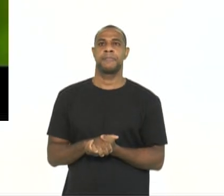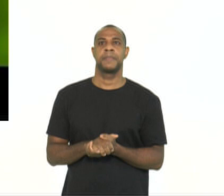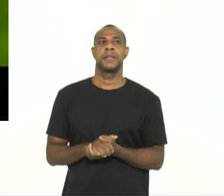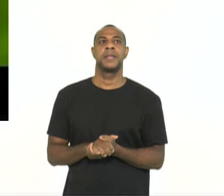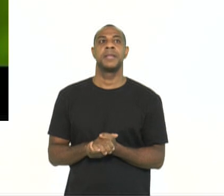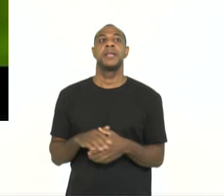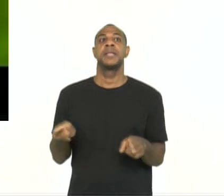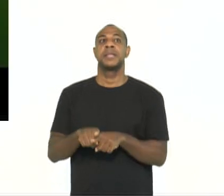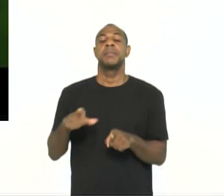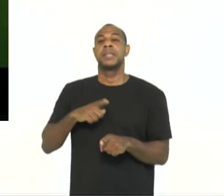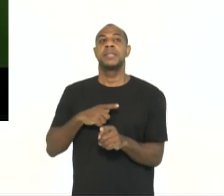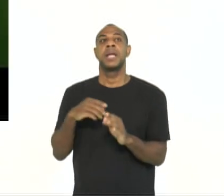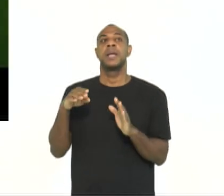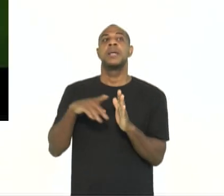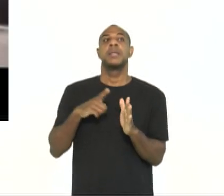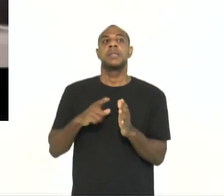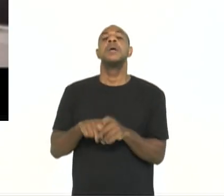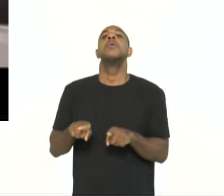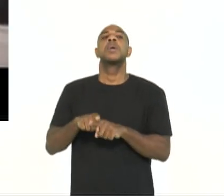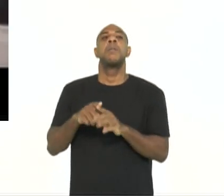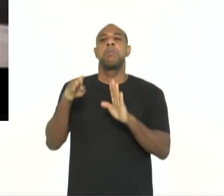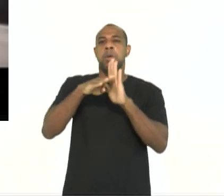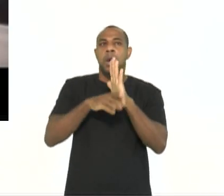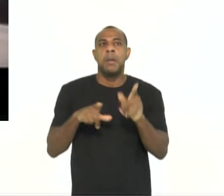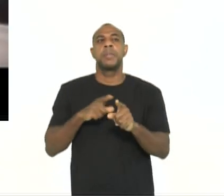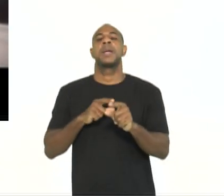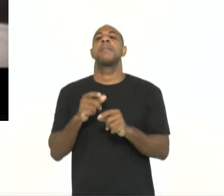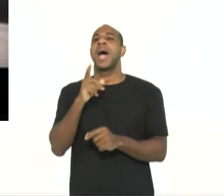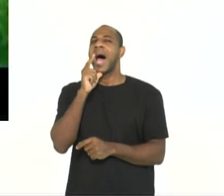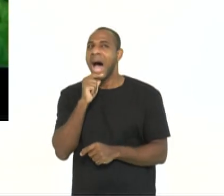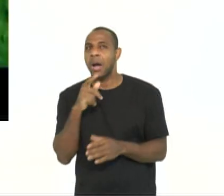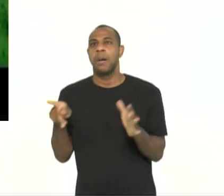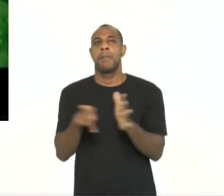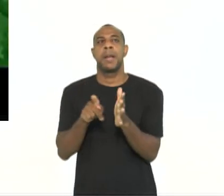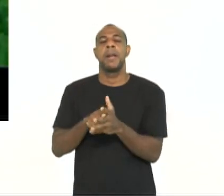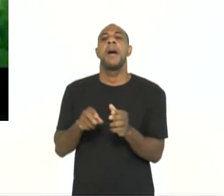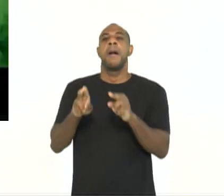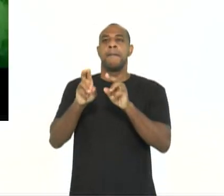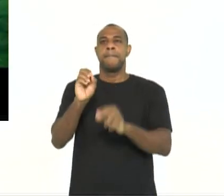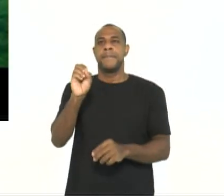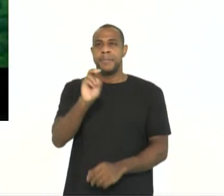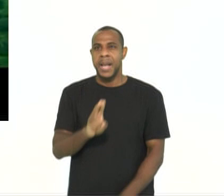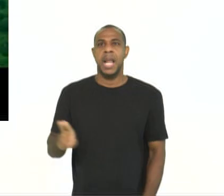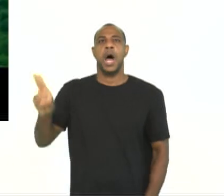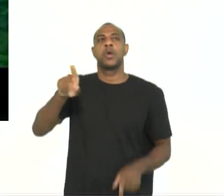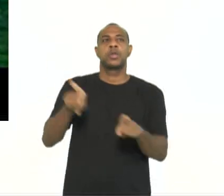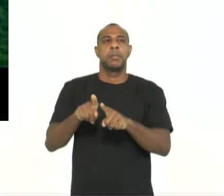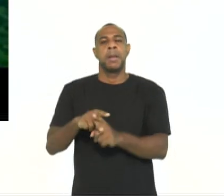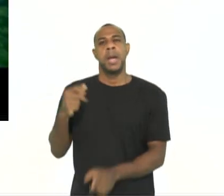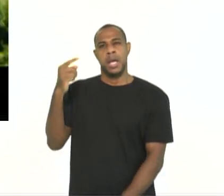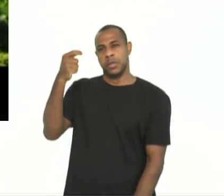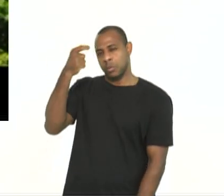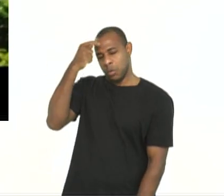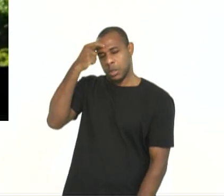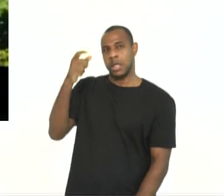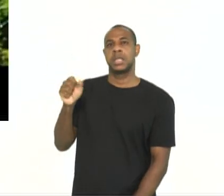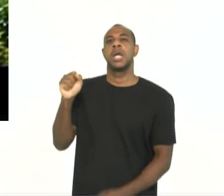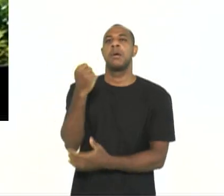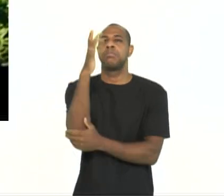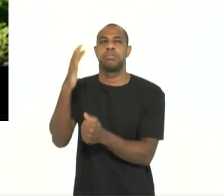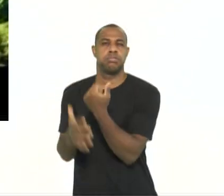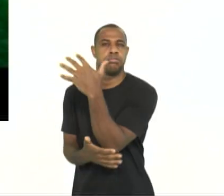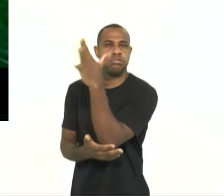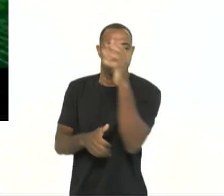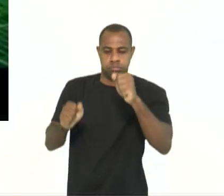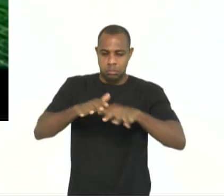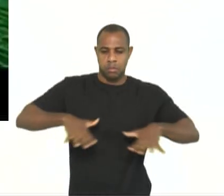Itaipu tem programa para as águas premiado pela ONU e consciência ambiental que se vê na imensa